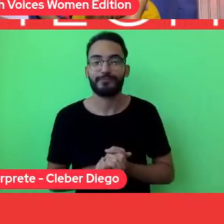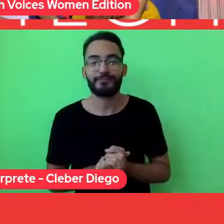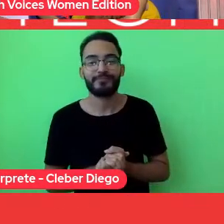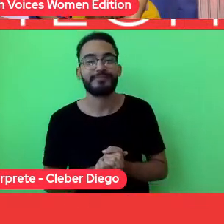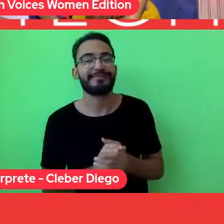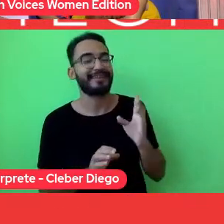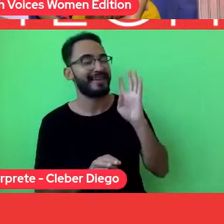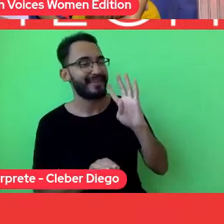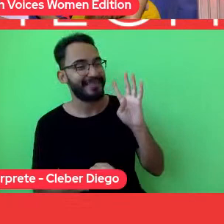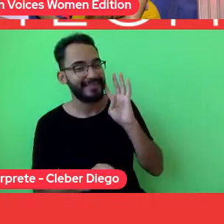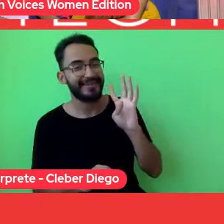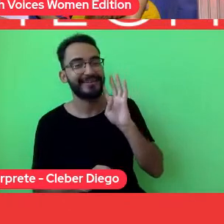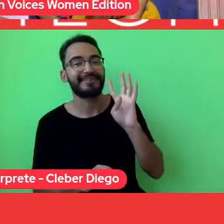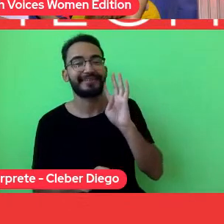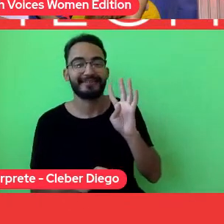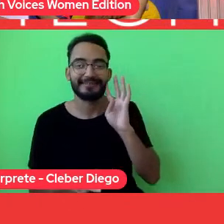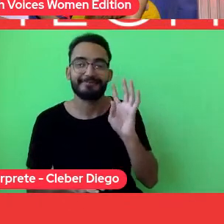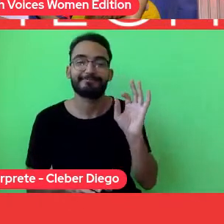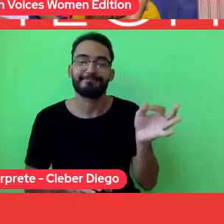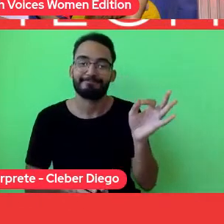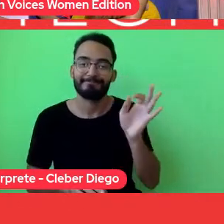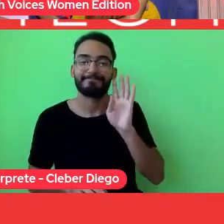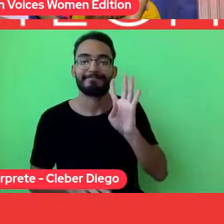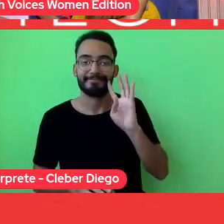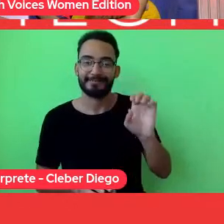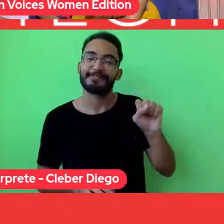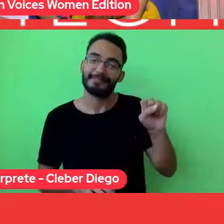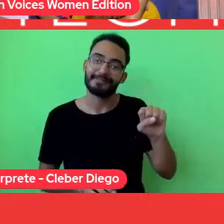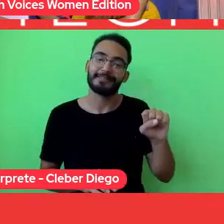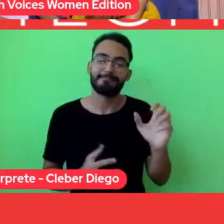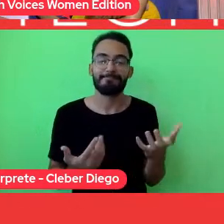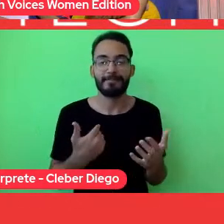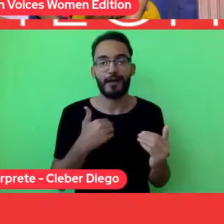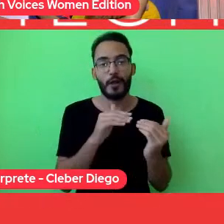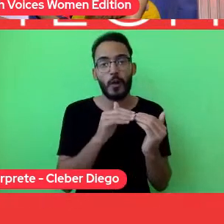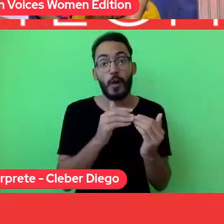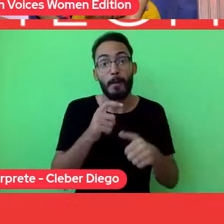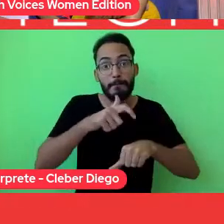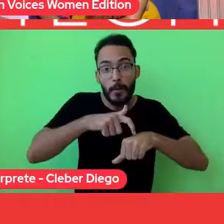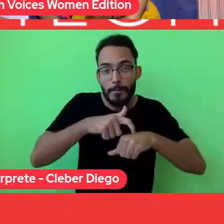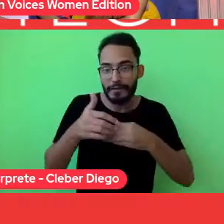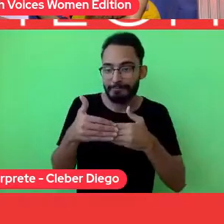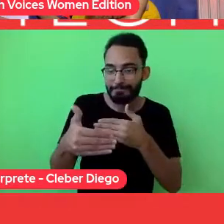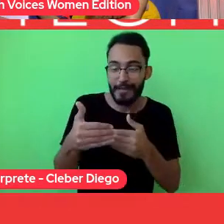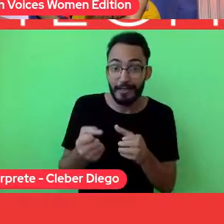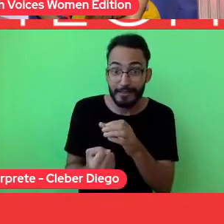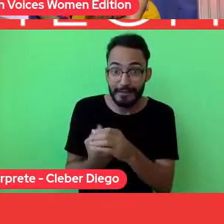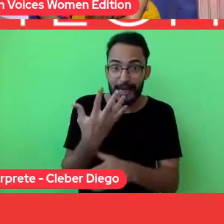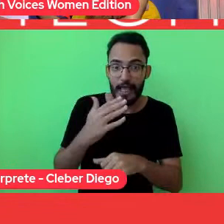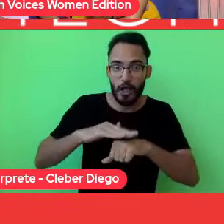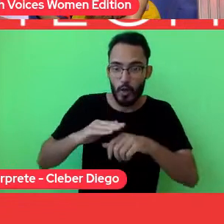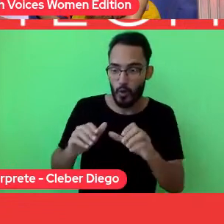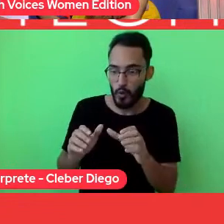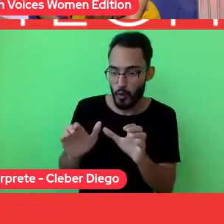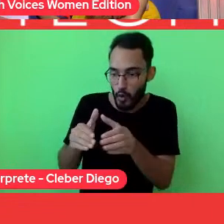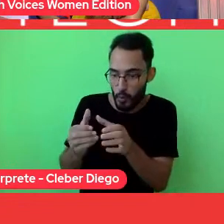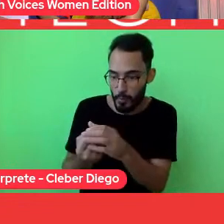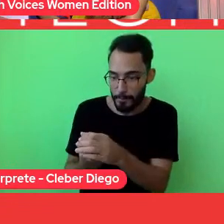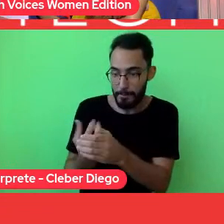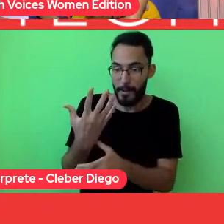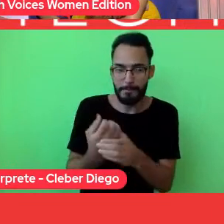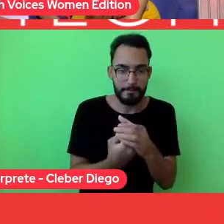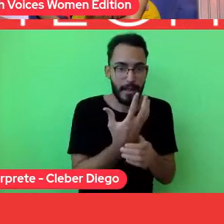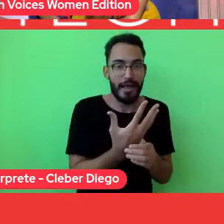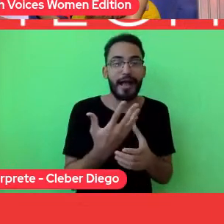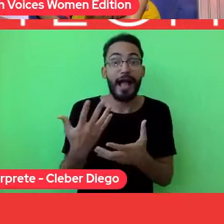Legal. Principalmente, né? Sim. Então foi nesse momento aí da criação dos grupos que a Sola estava contando em 2019 que ela me